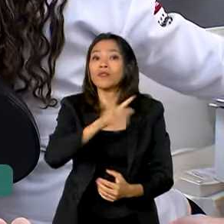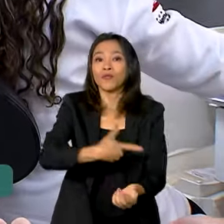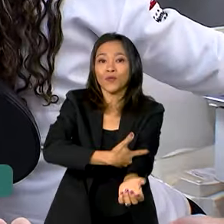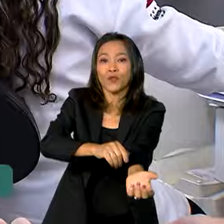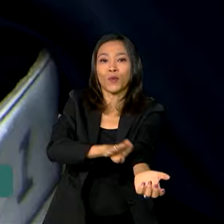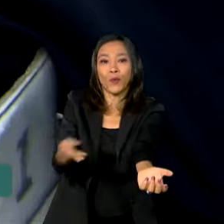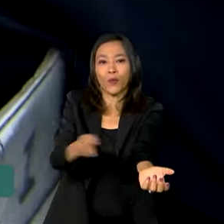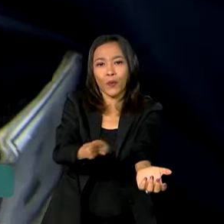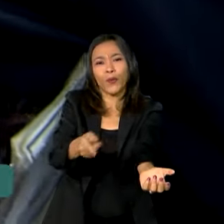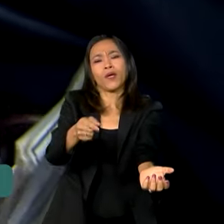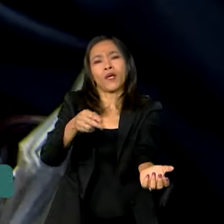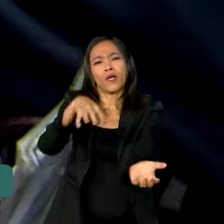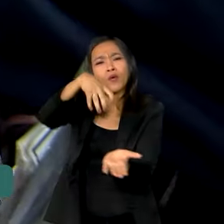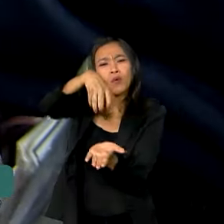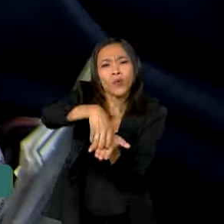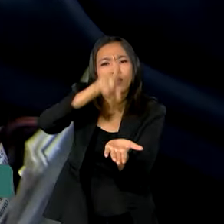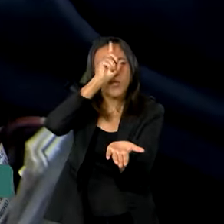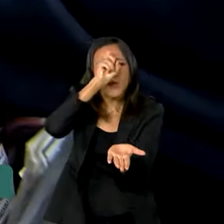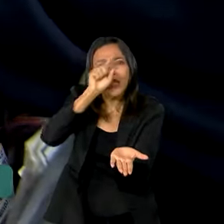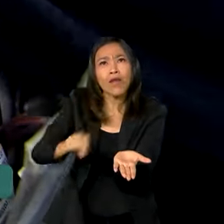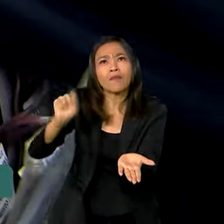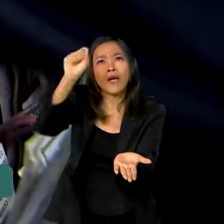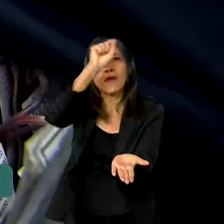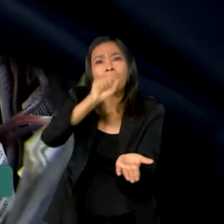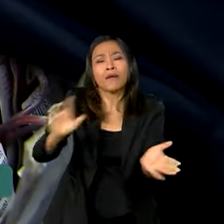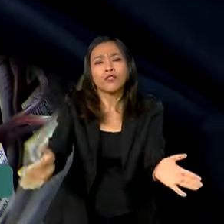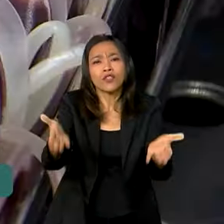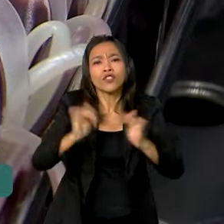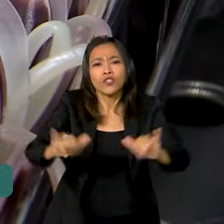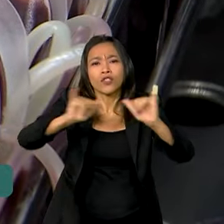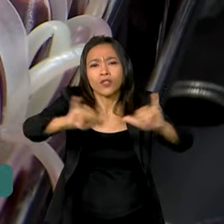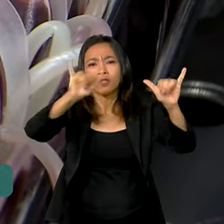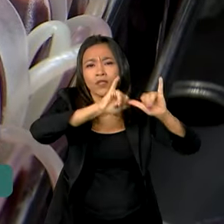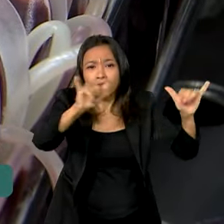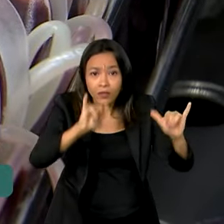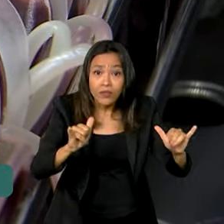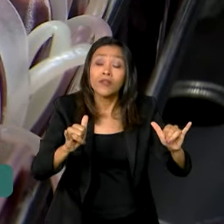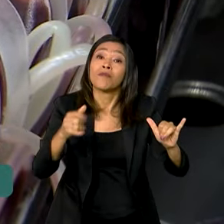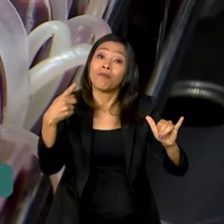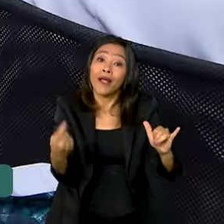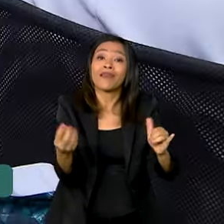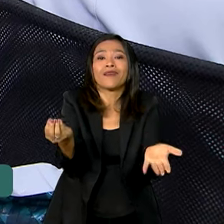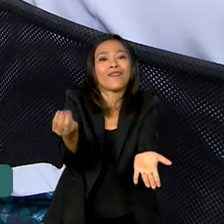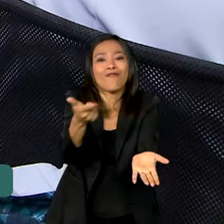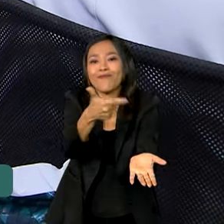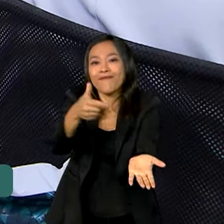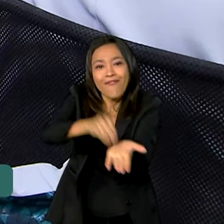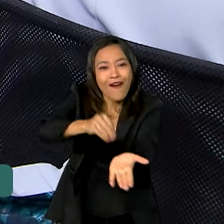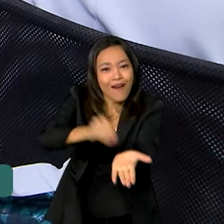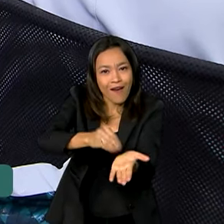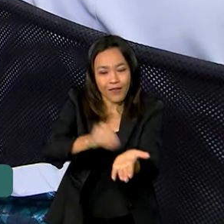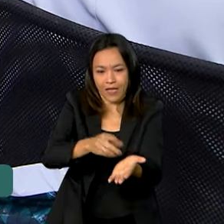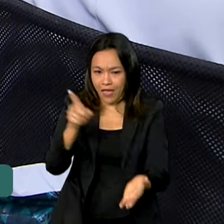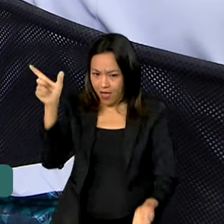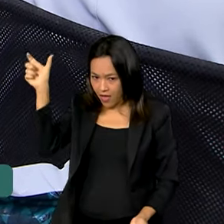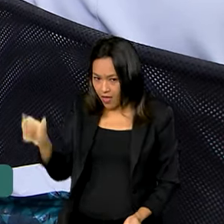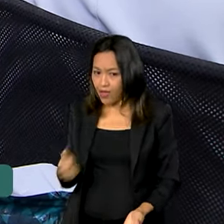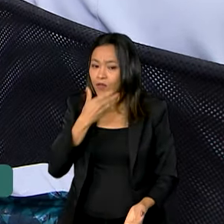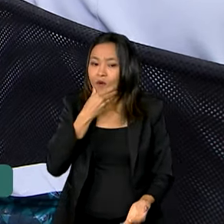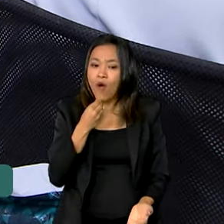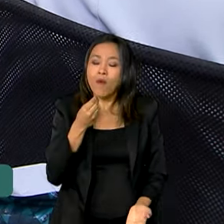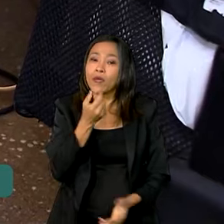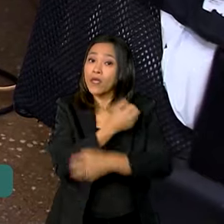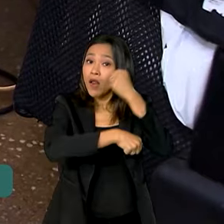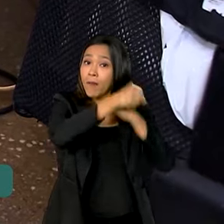realizam campanhas para aumentar os estoques e garantir que não falte a quem precisa. Arthur começou a doar sangue no